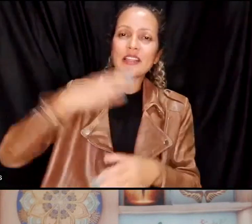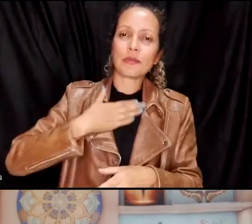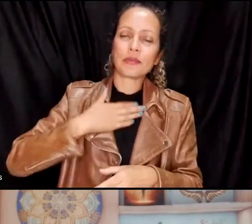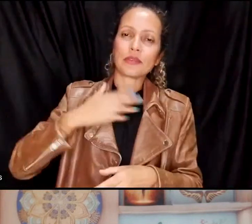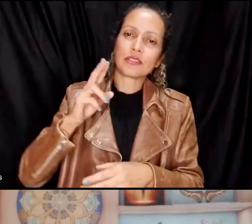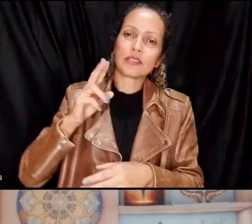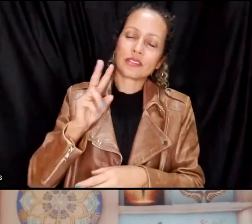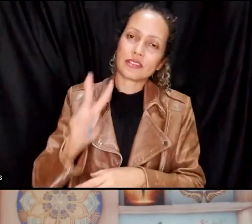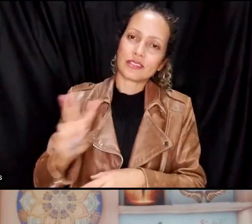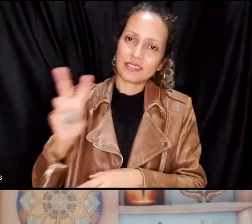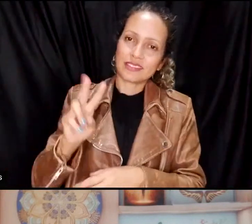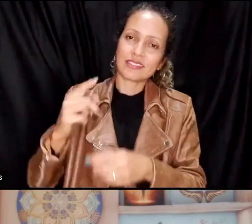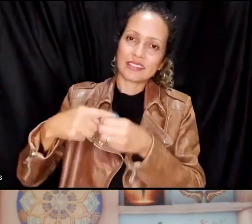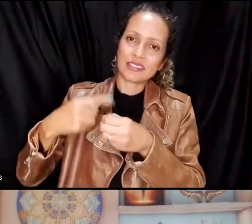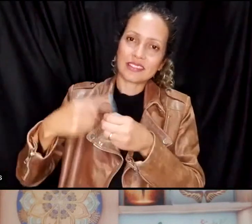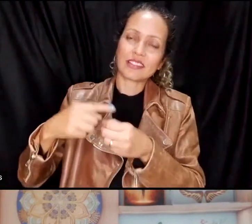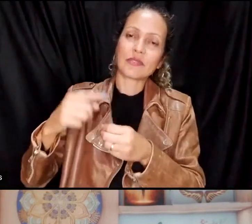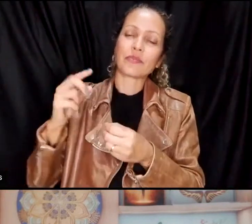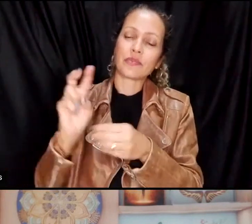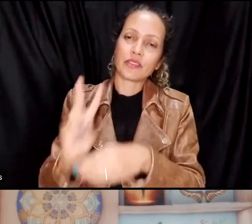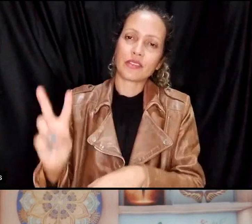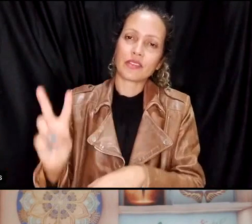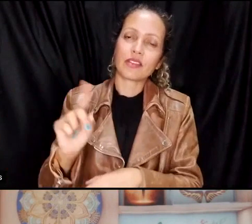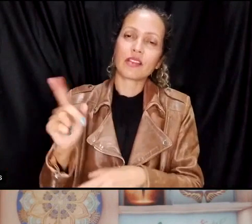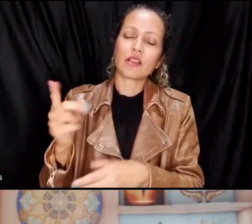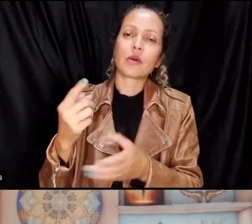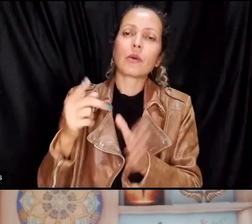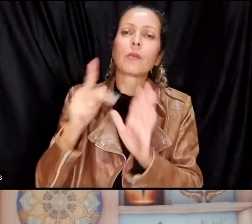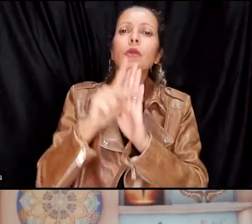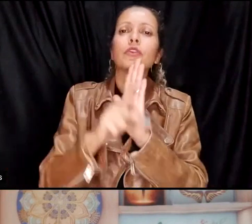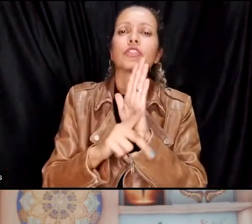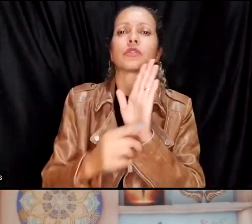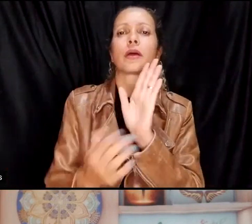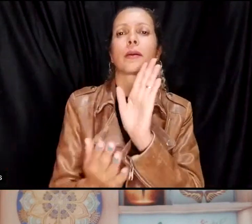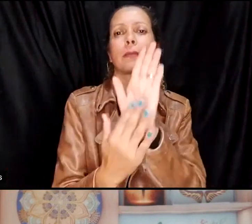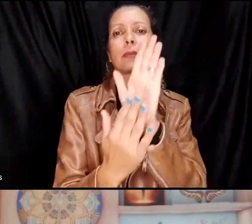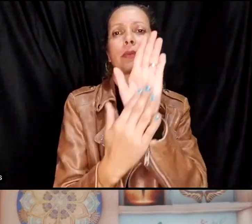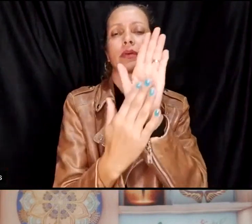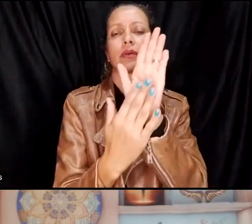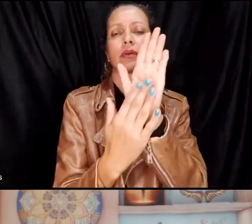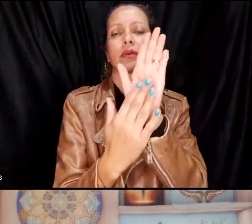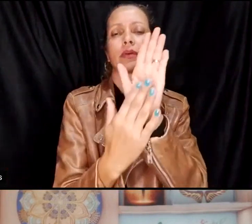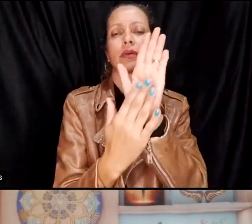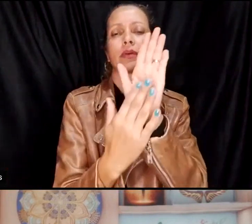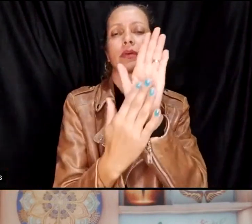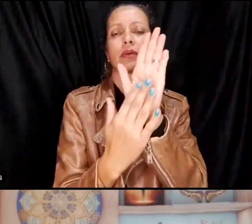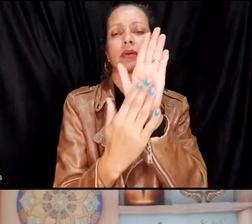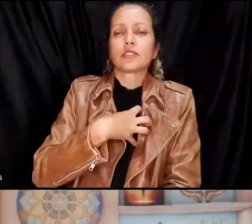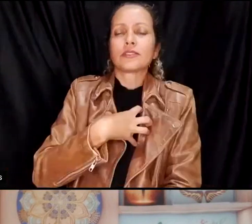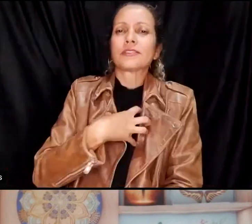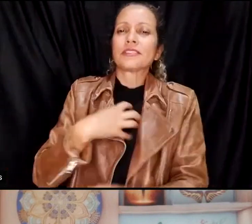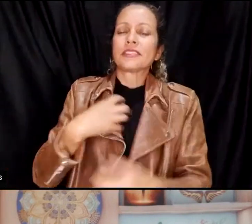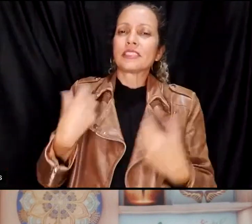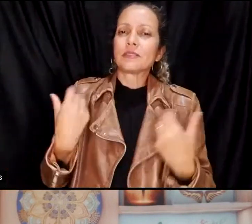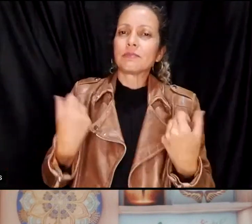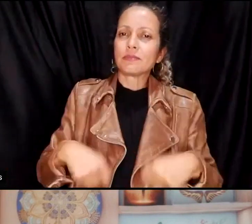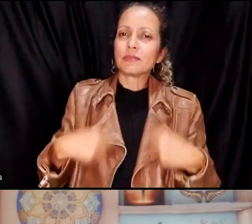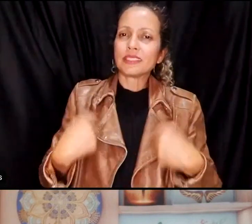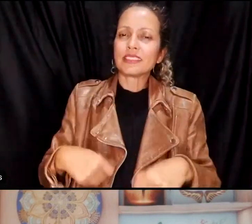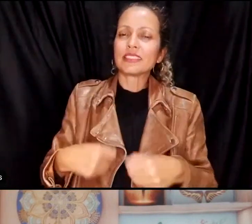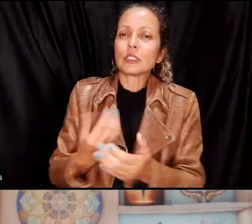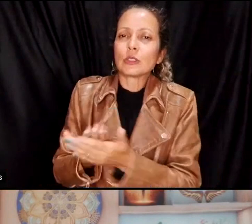Quando eu apresentei esse projeto, eu senti que eu tinha que estudar um pouquinho de cada,